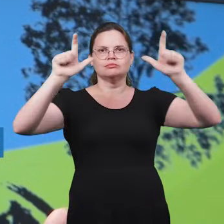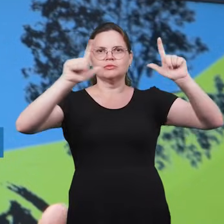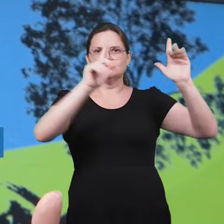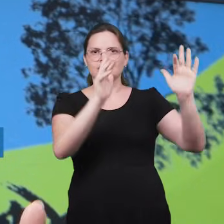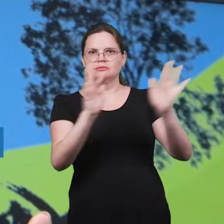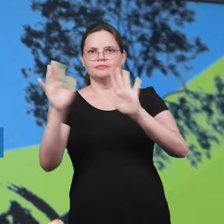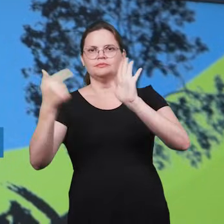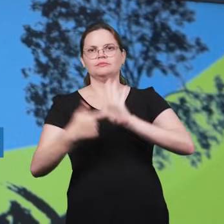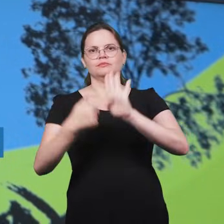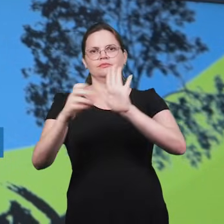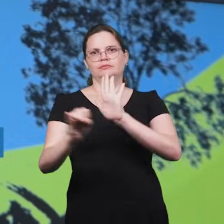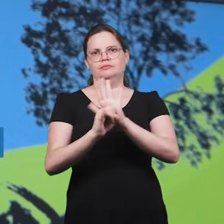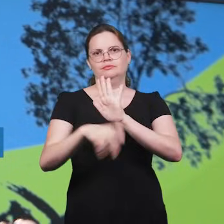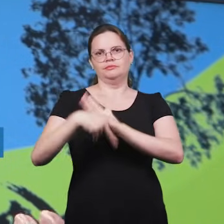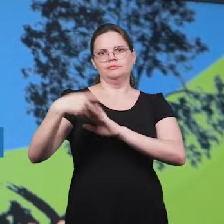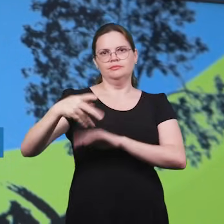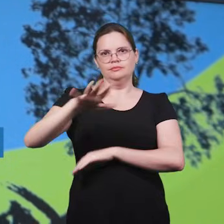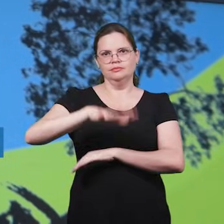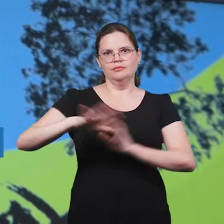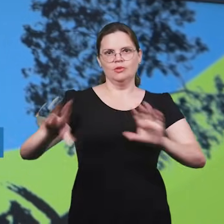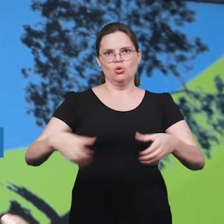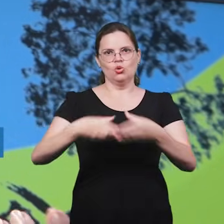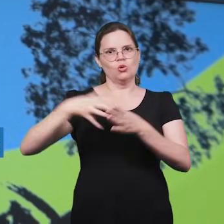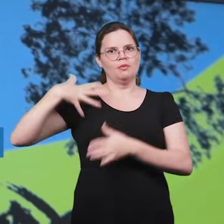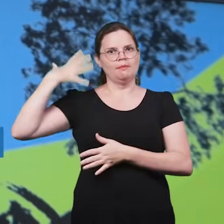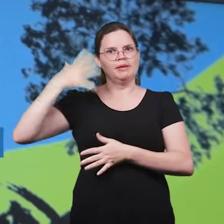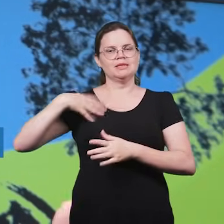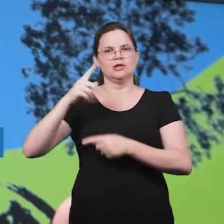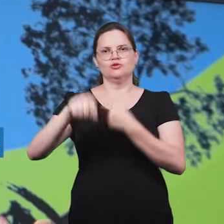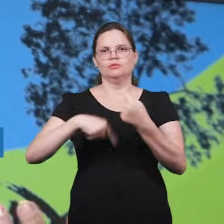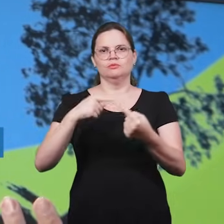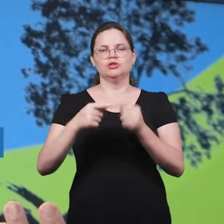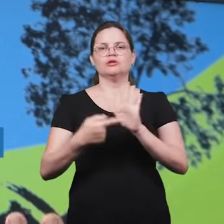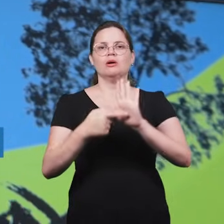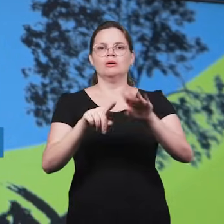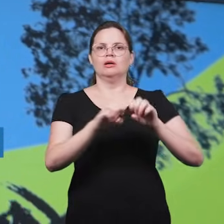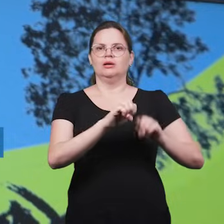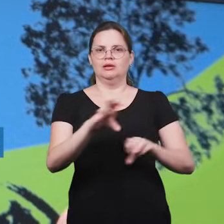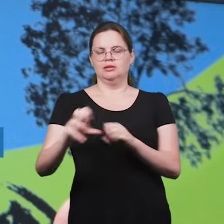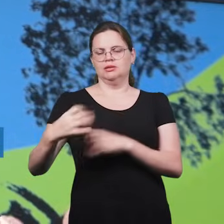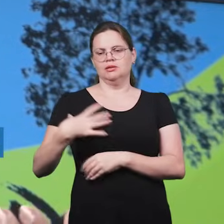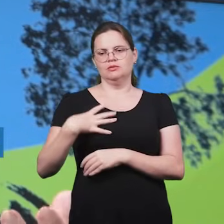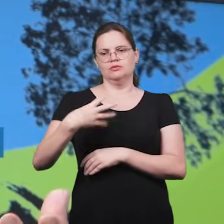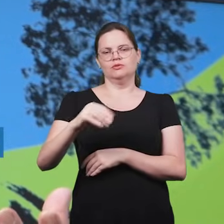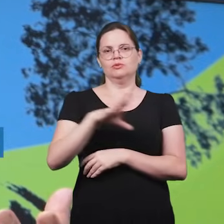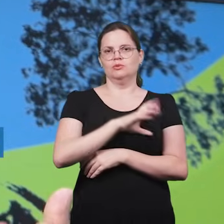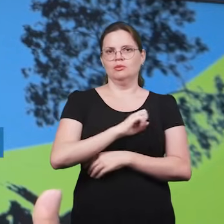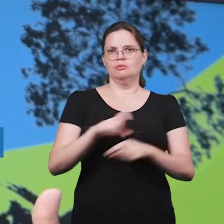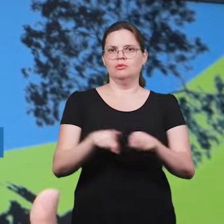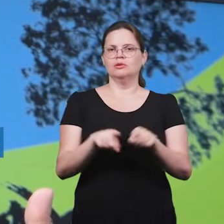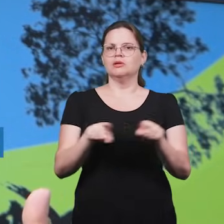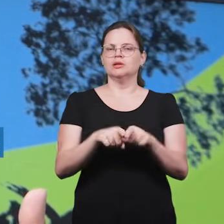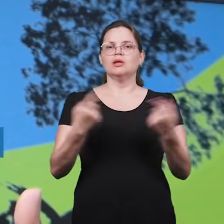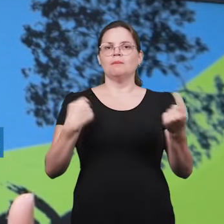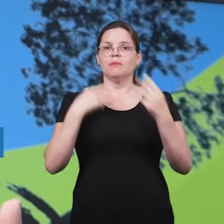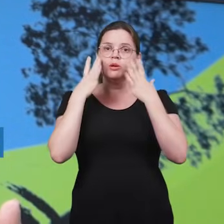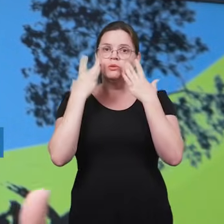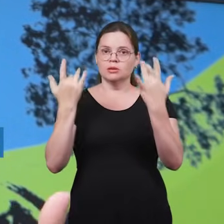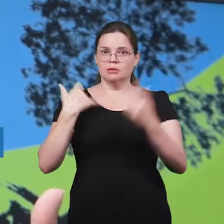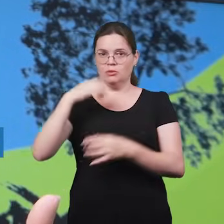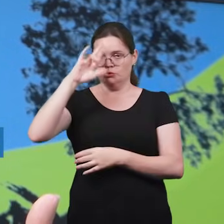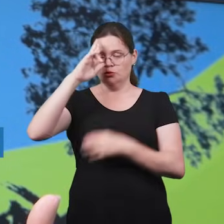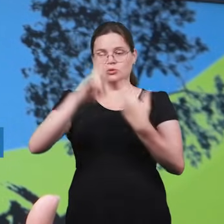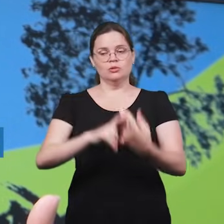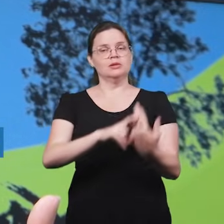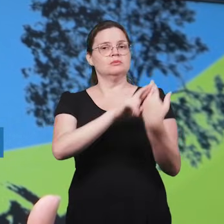grupo, educar os filhos com amor, com equilíbrio, com responsabilidade, com temor ao Senhor.